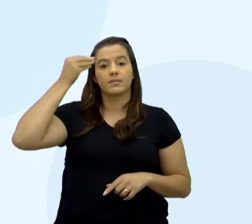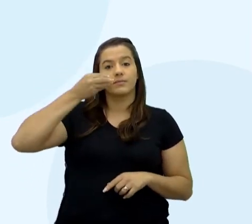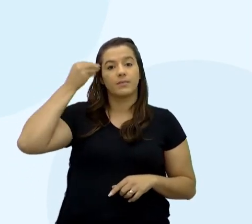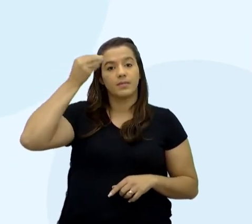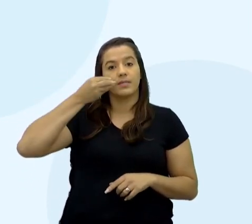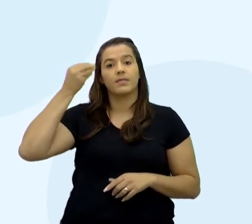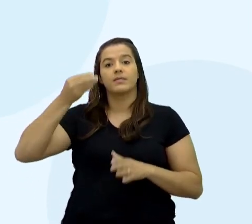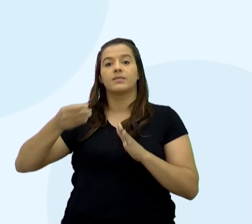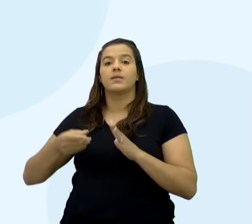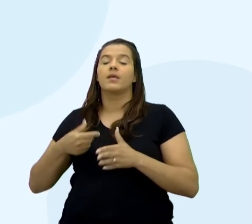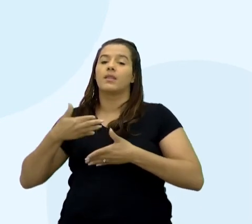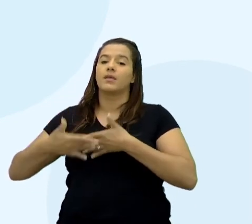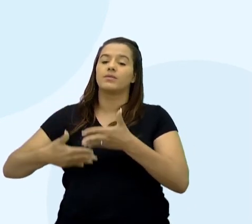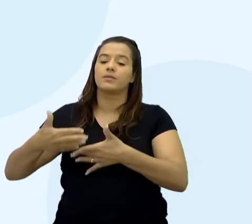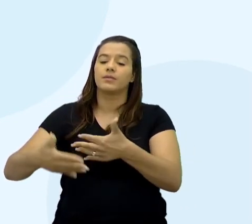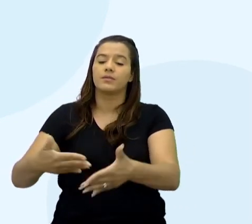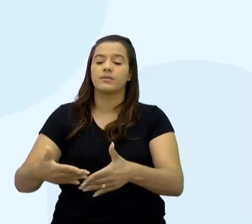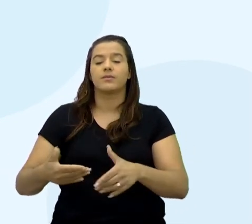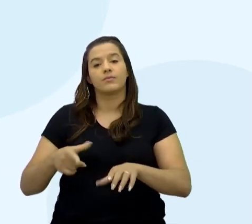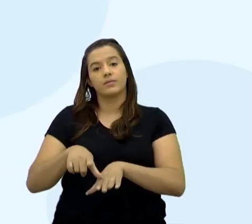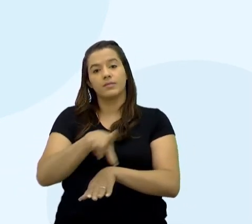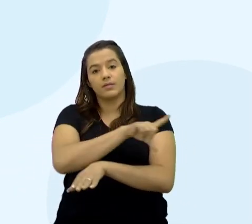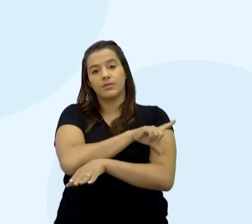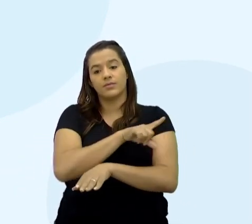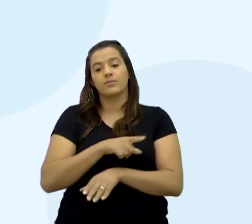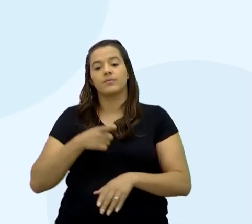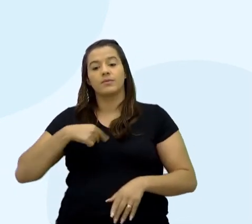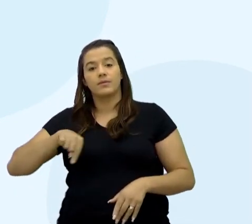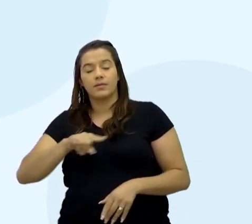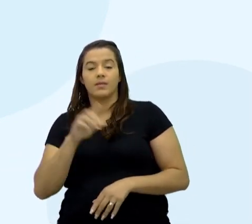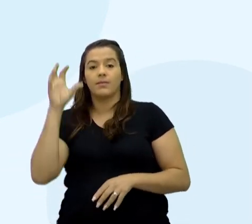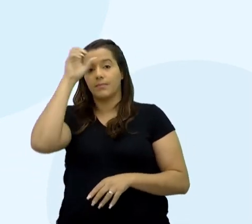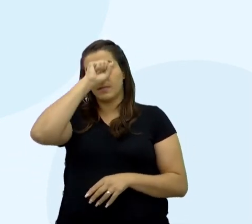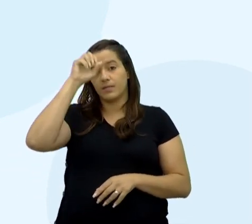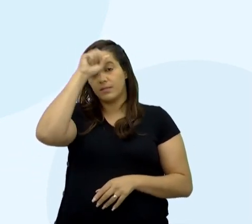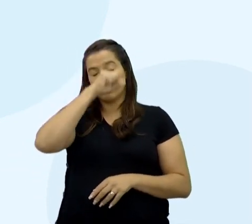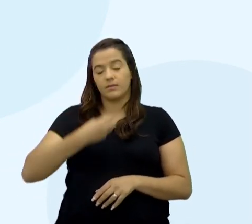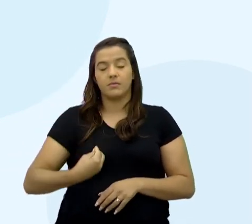gerações anteriores e aprendendo a viver e sobreviver